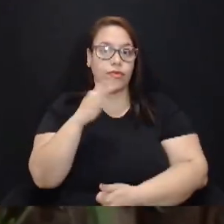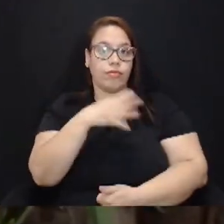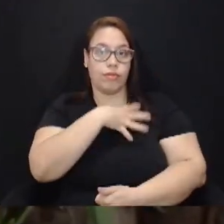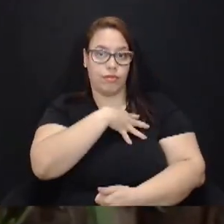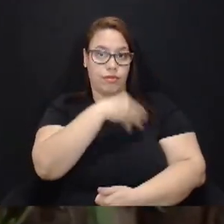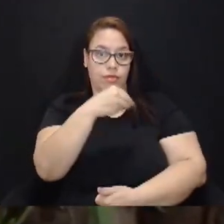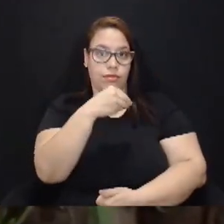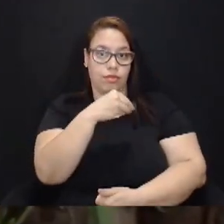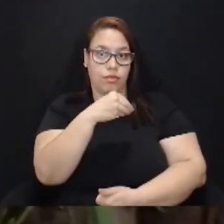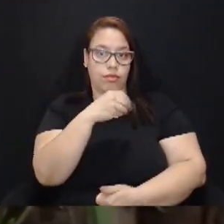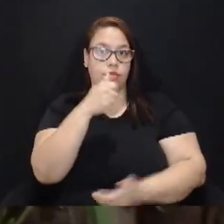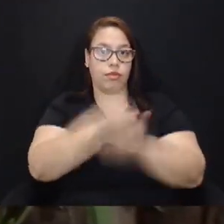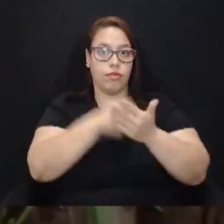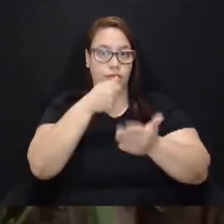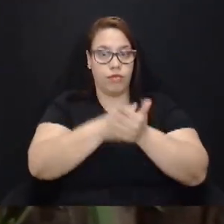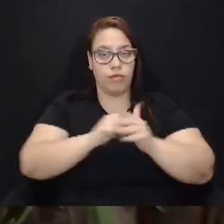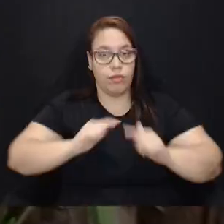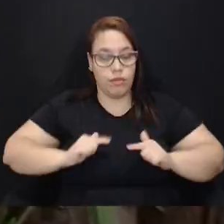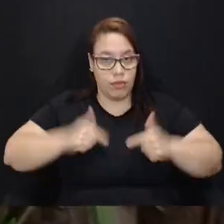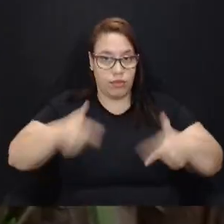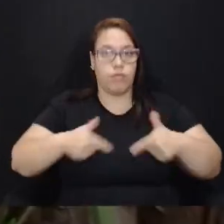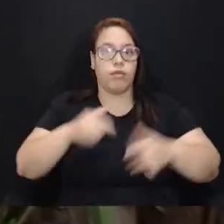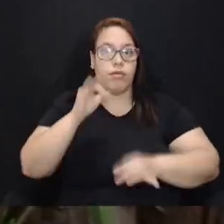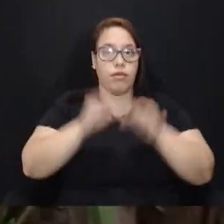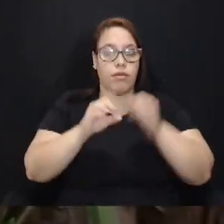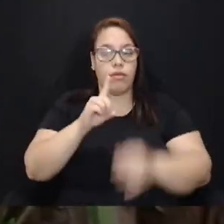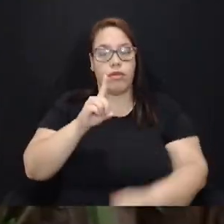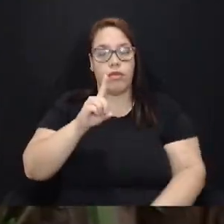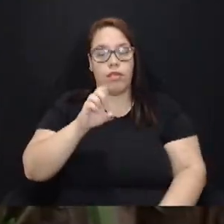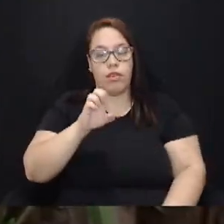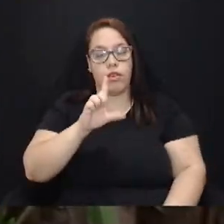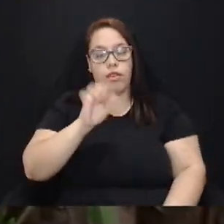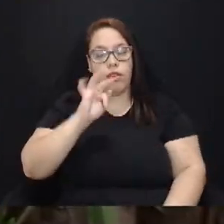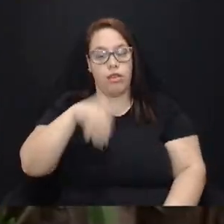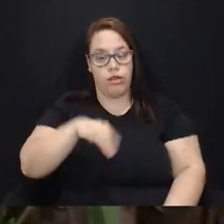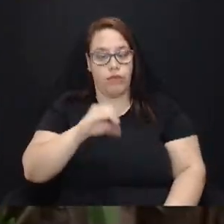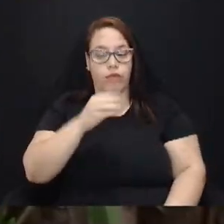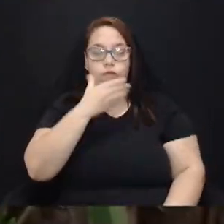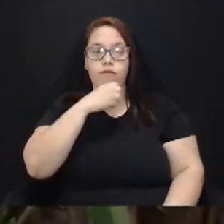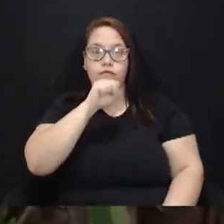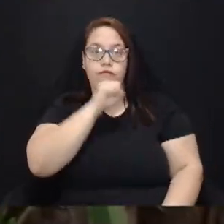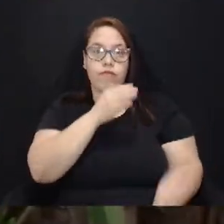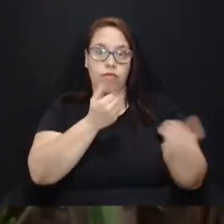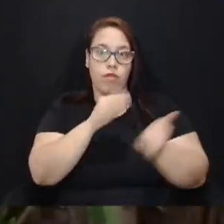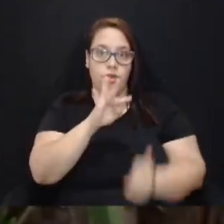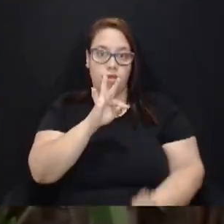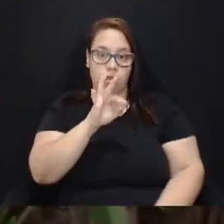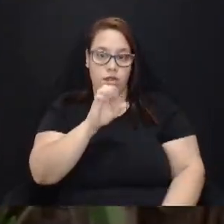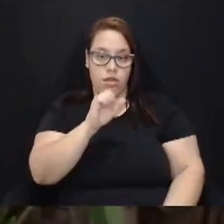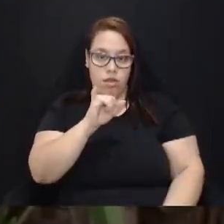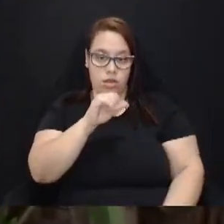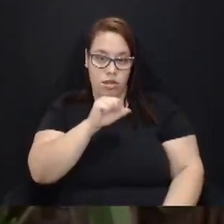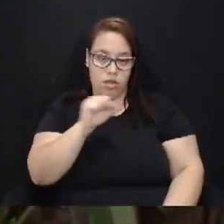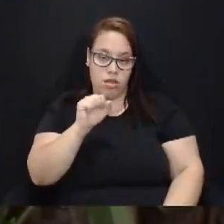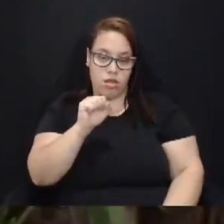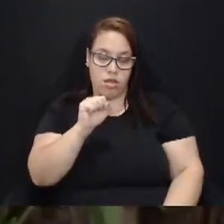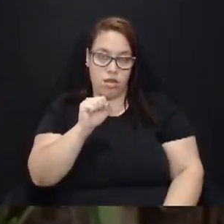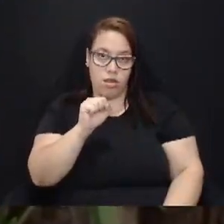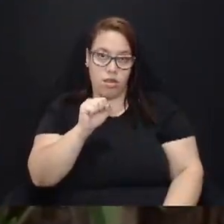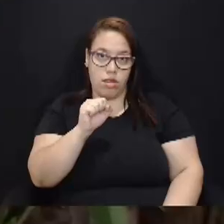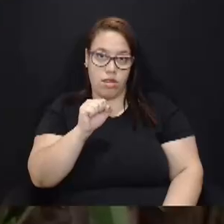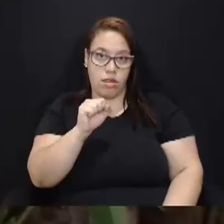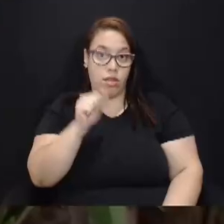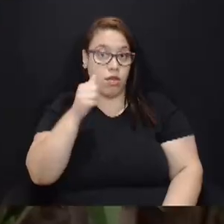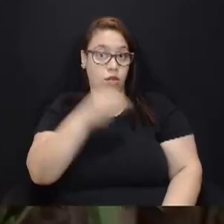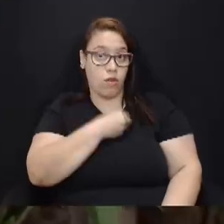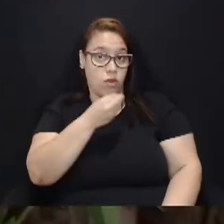por justiça. Seu Delfino José Ribeiro é pai da jovem Thaís Fernanda Ribeiro, que teve a vida interrompida por um